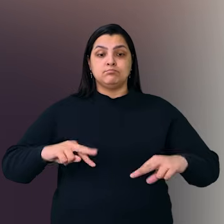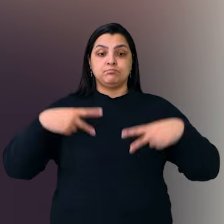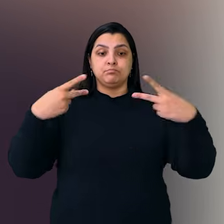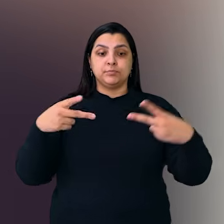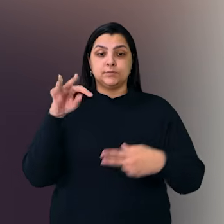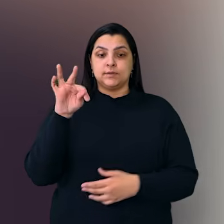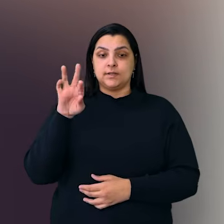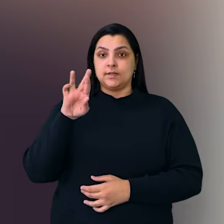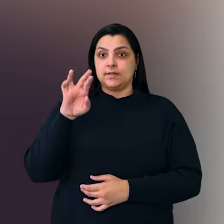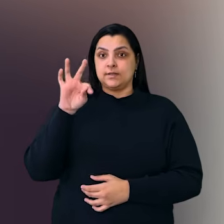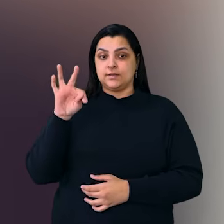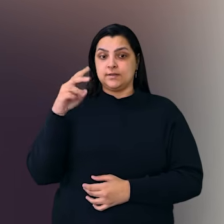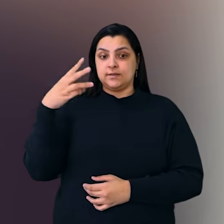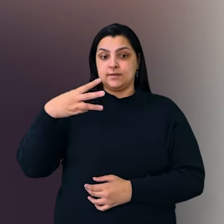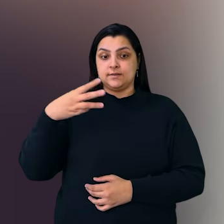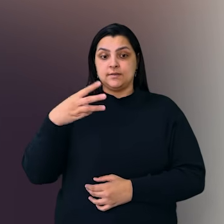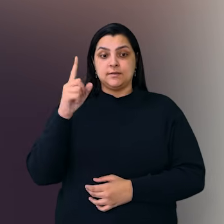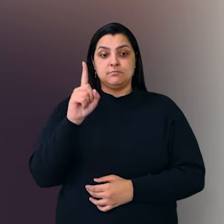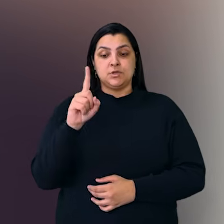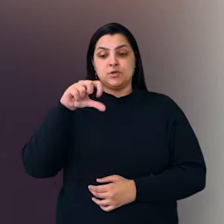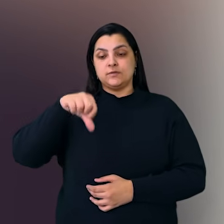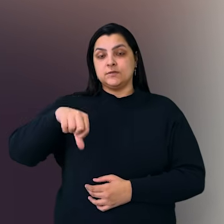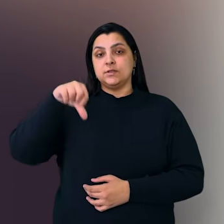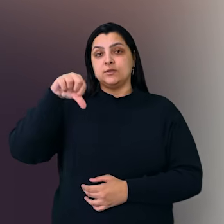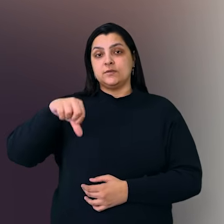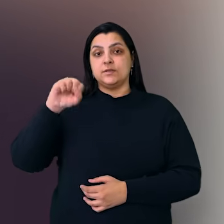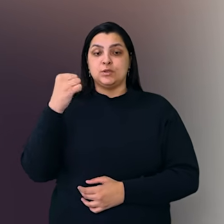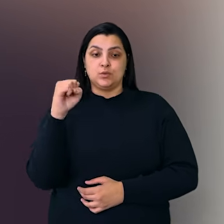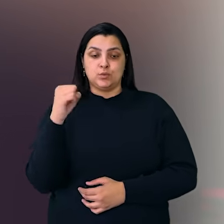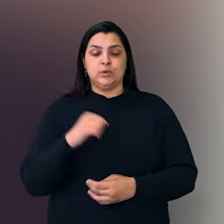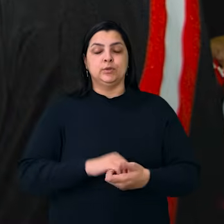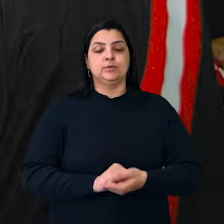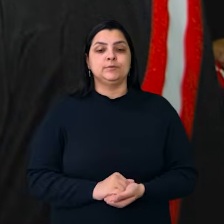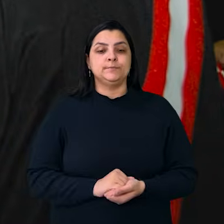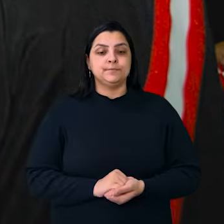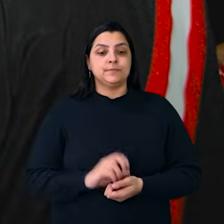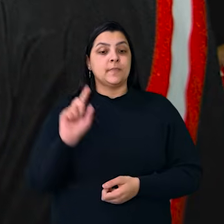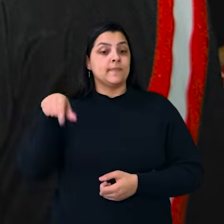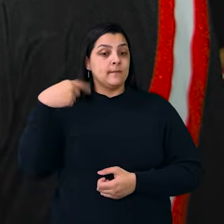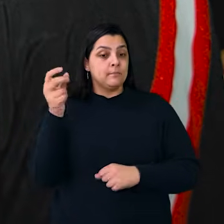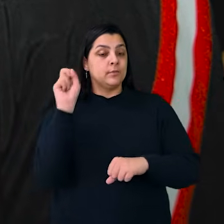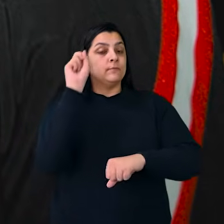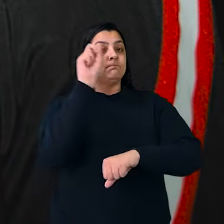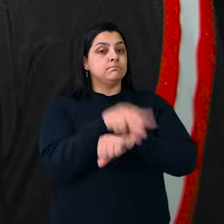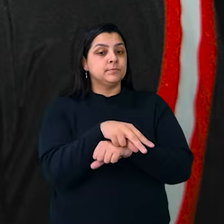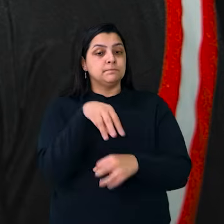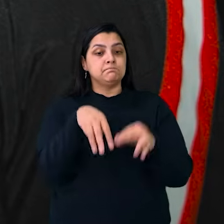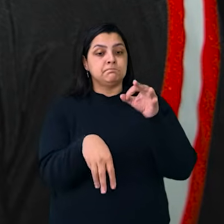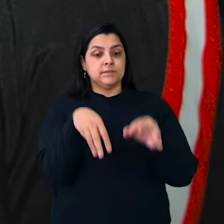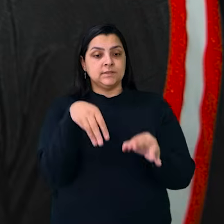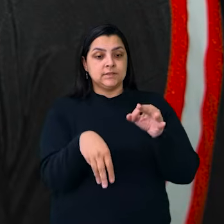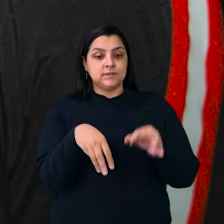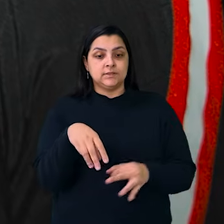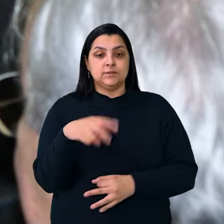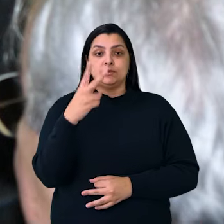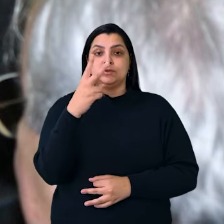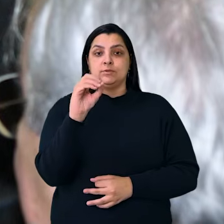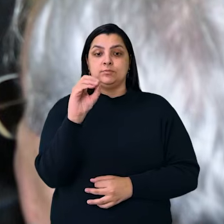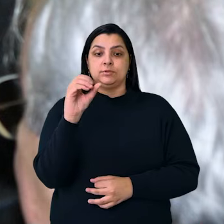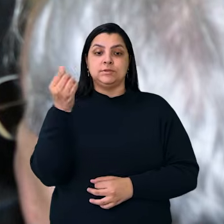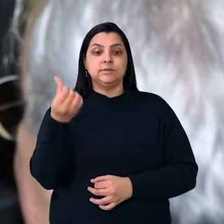do TRT da Terceira Região em 1998. Assumiu vaga de ministro do TST